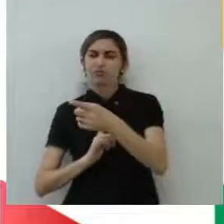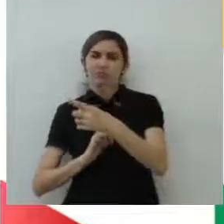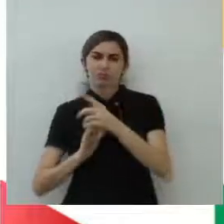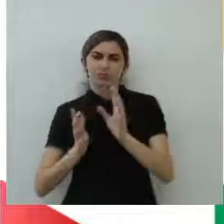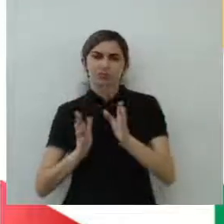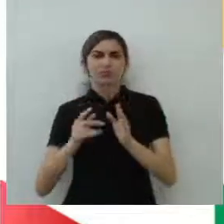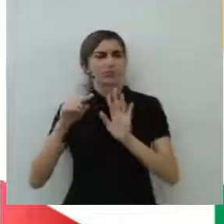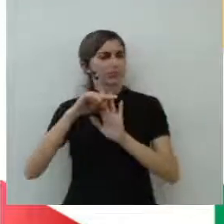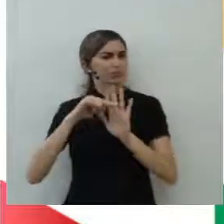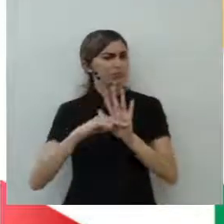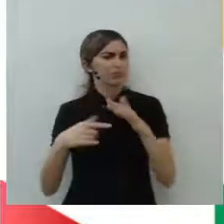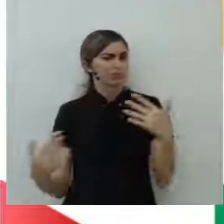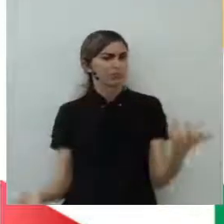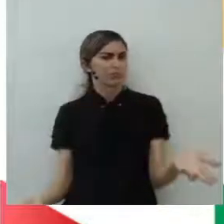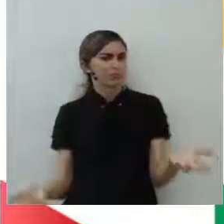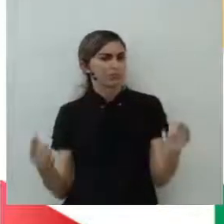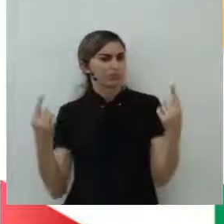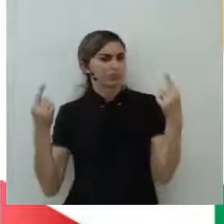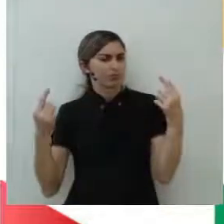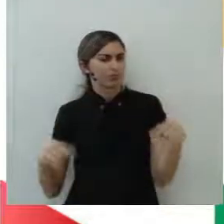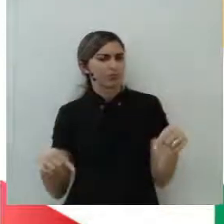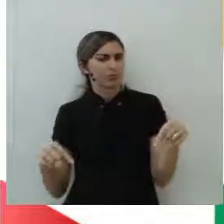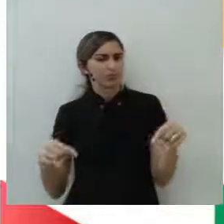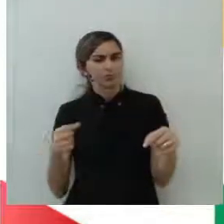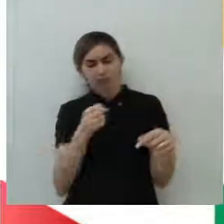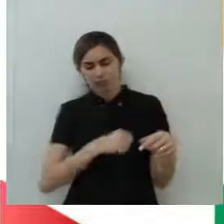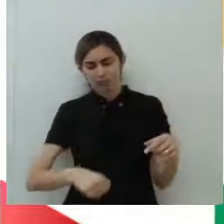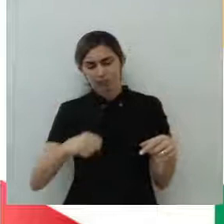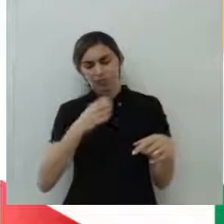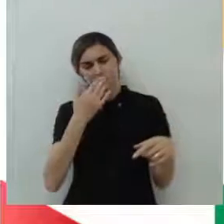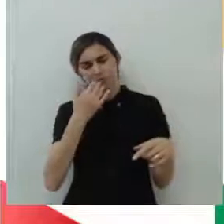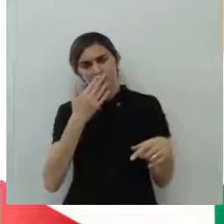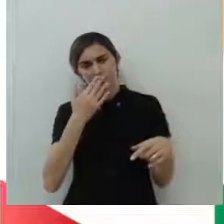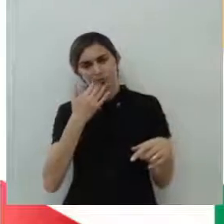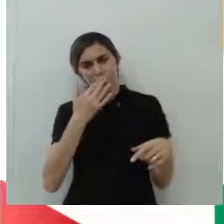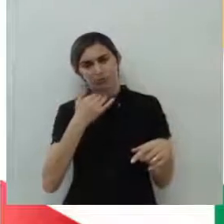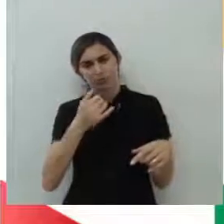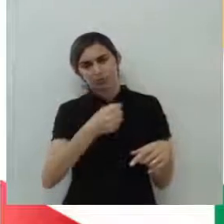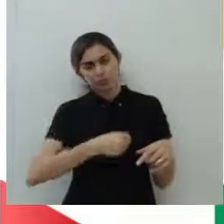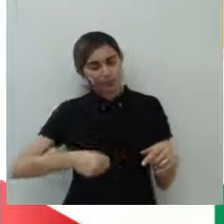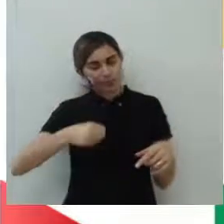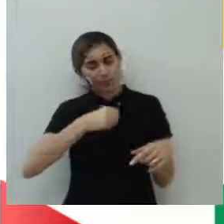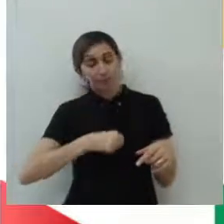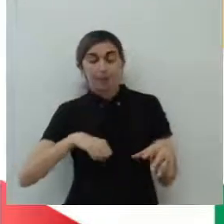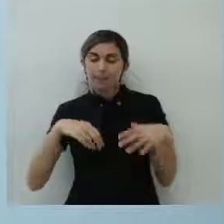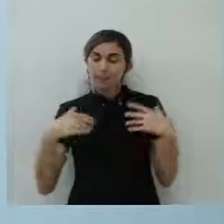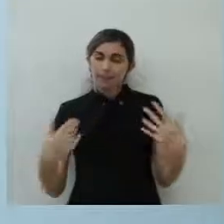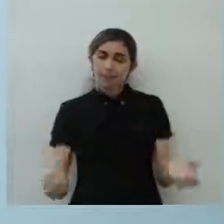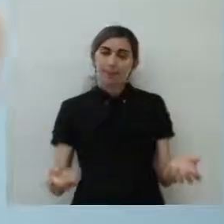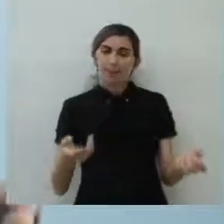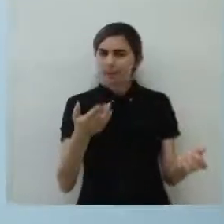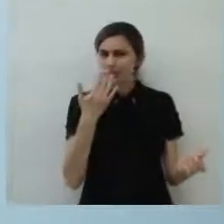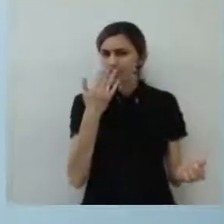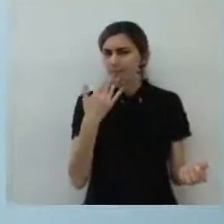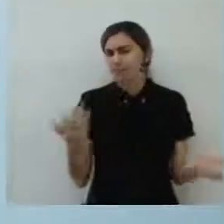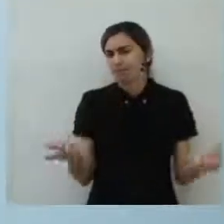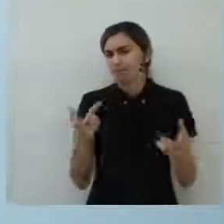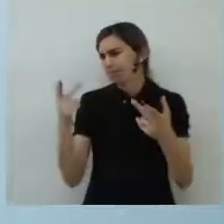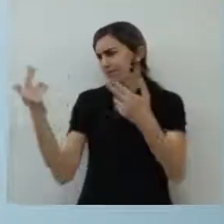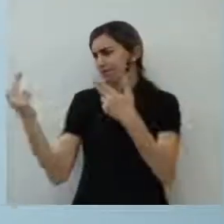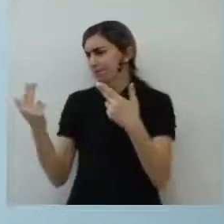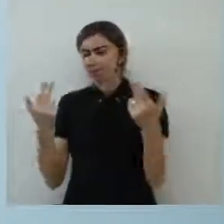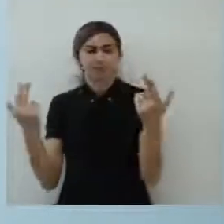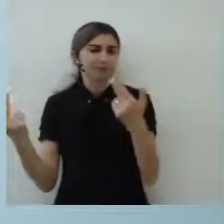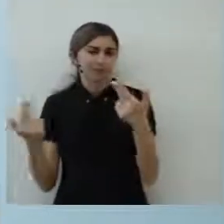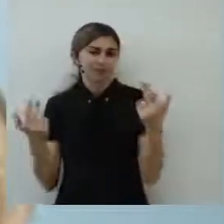aqueles programas de competição de culinária, aqueles programas de gastronomia. É mais do mesmo, né?